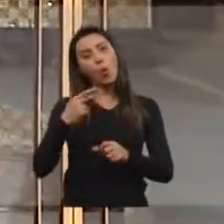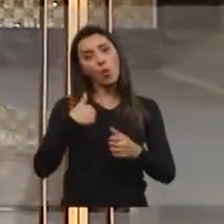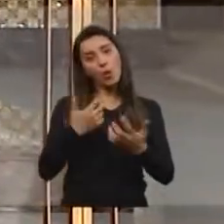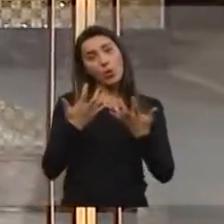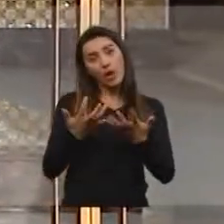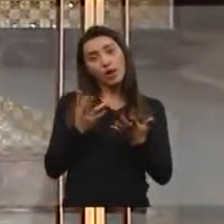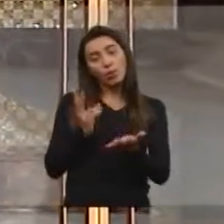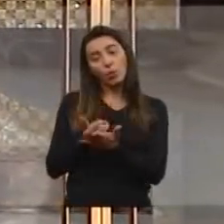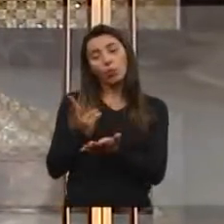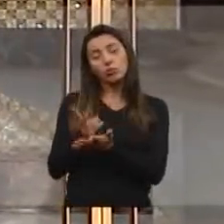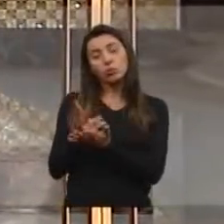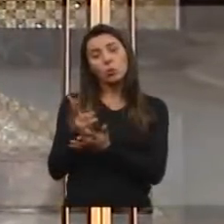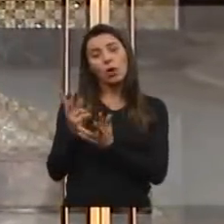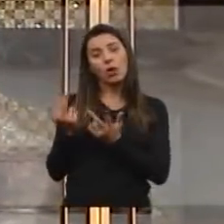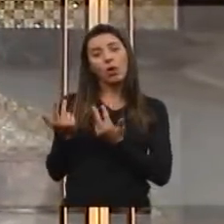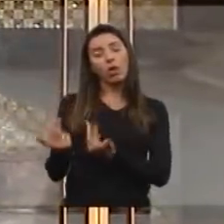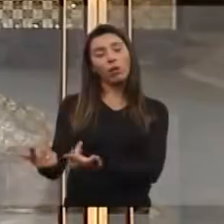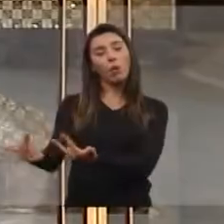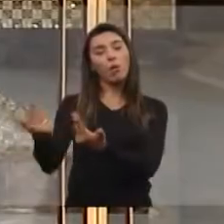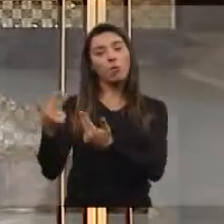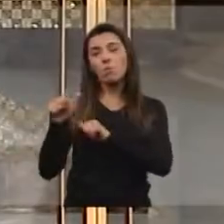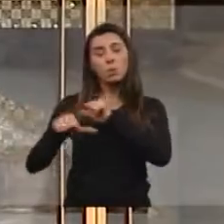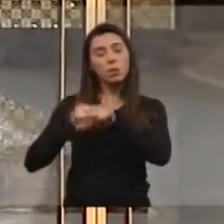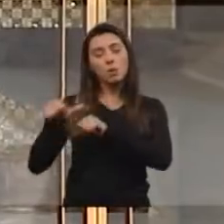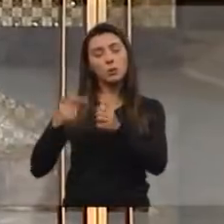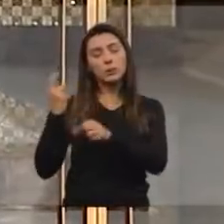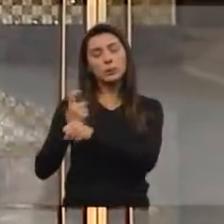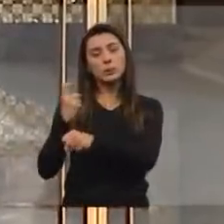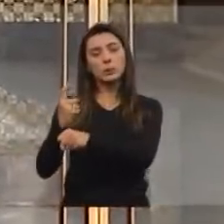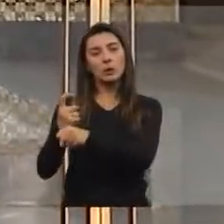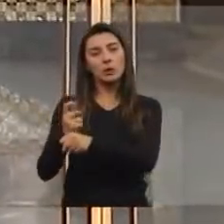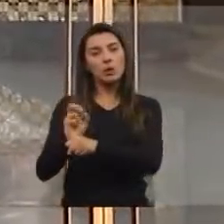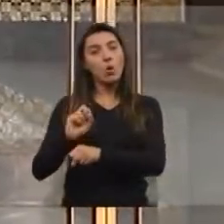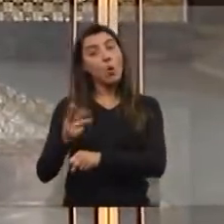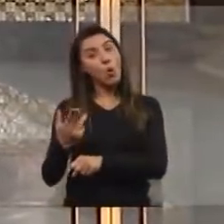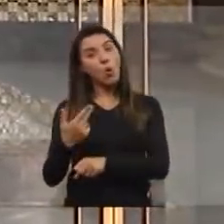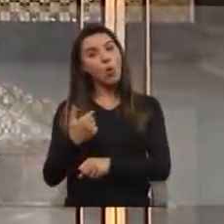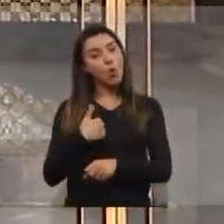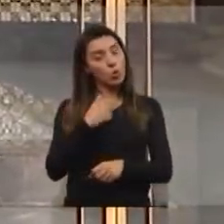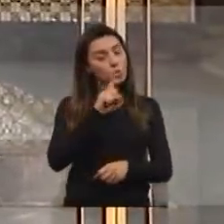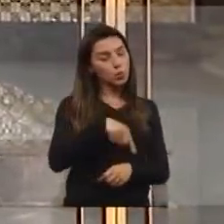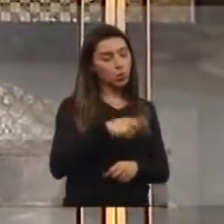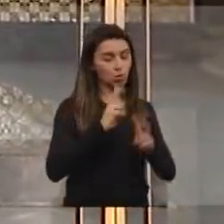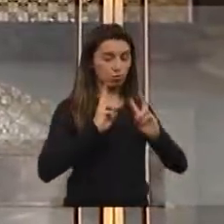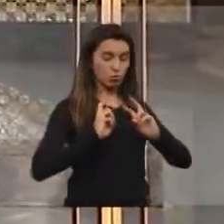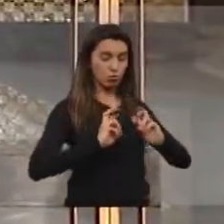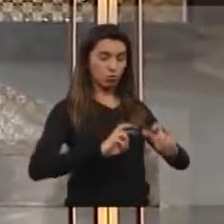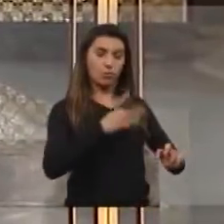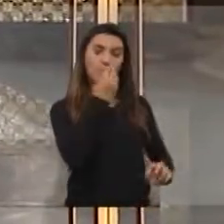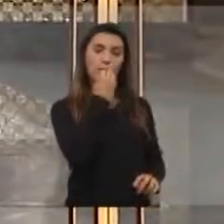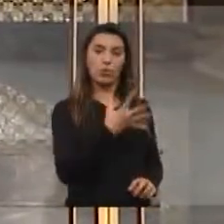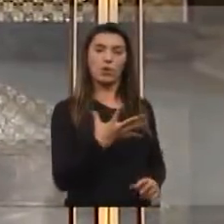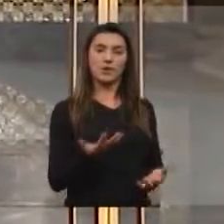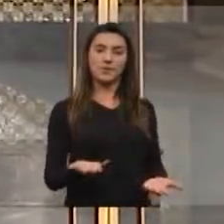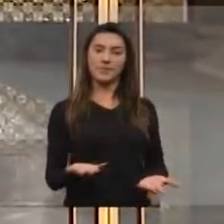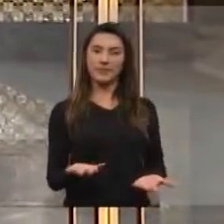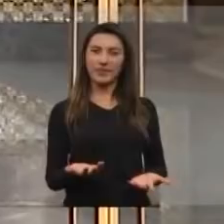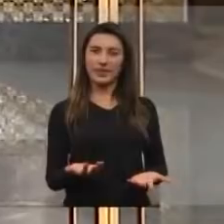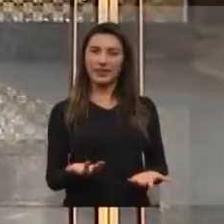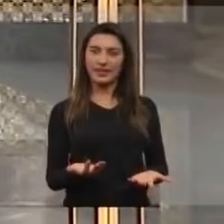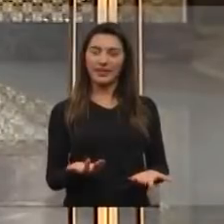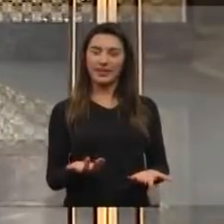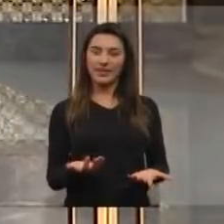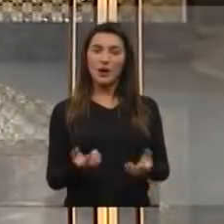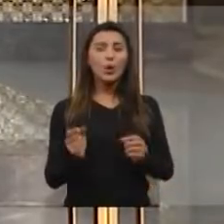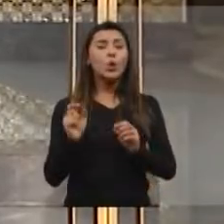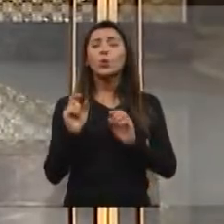nos valendo da parábola de jesus o que que nós podemos perceber e o que é